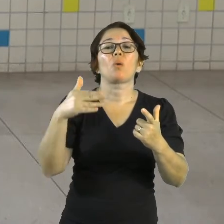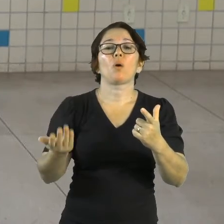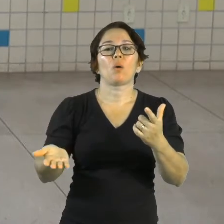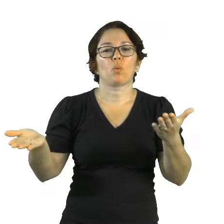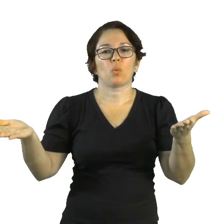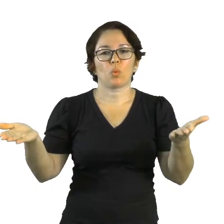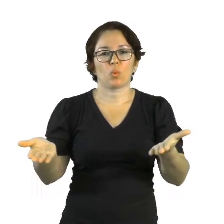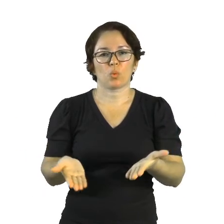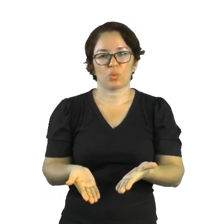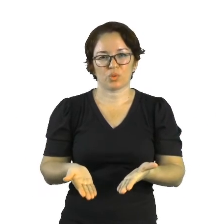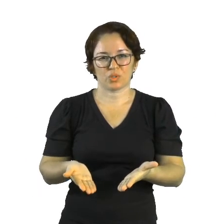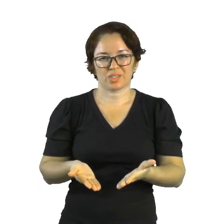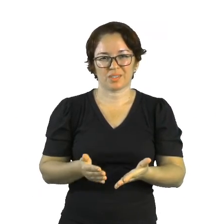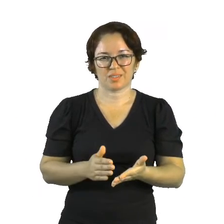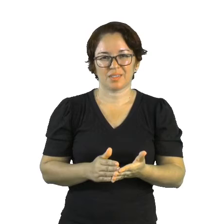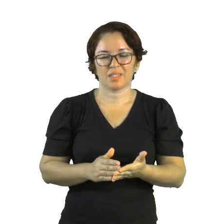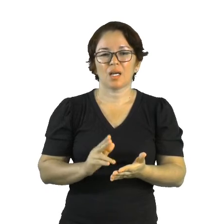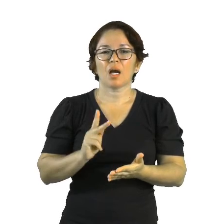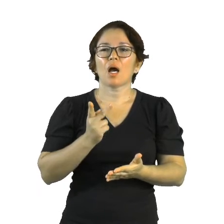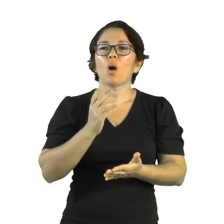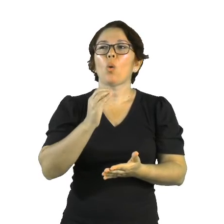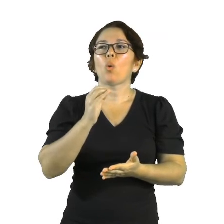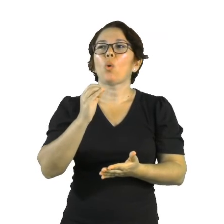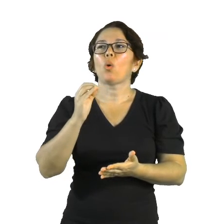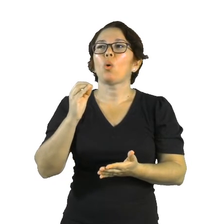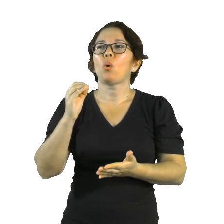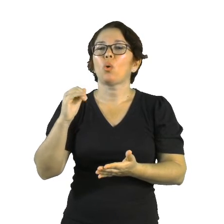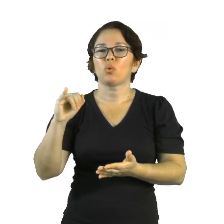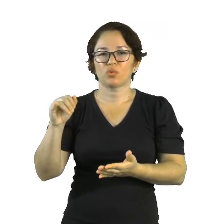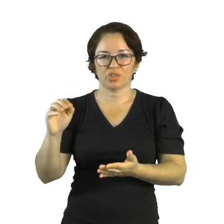Hoje. O ó. Então, ela é uma